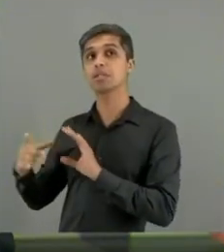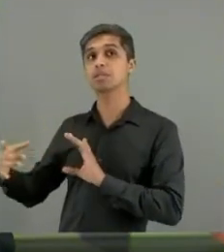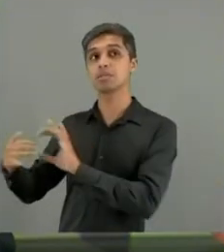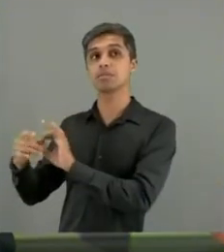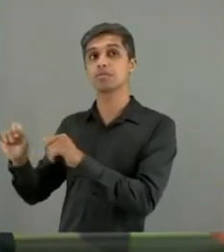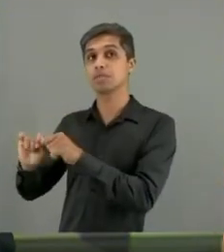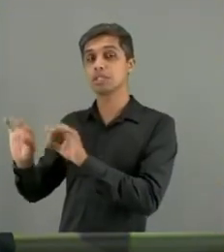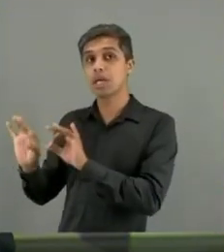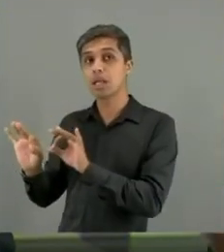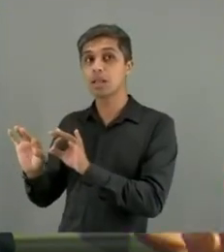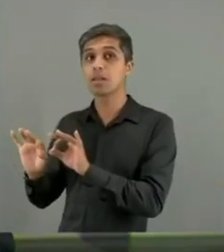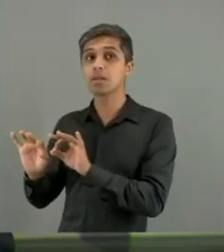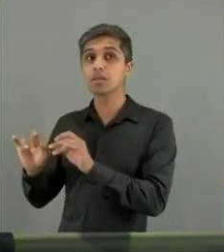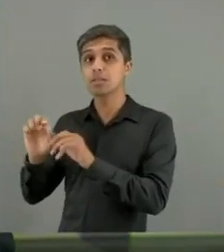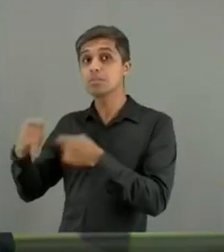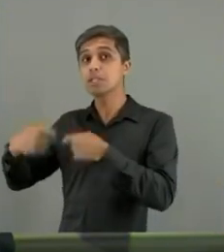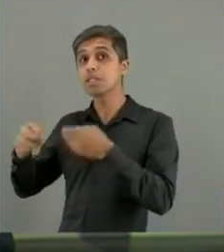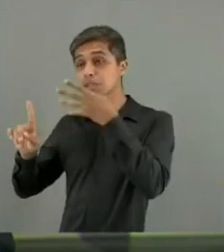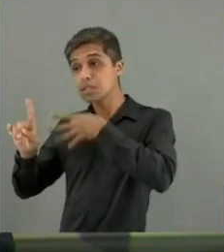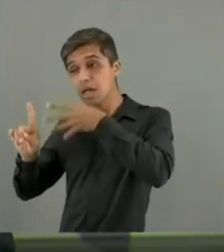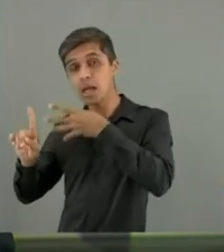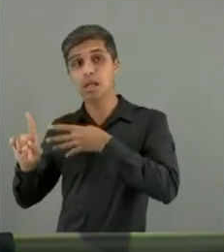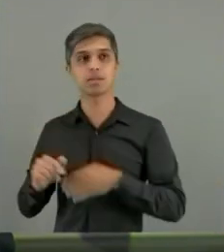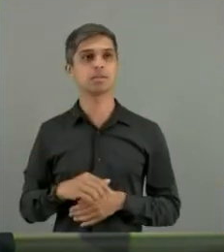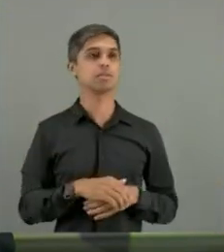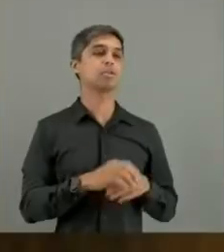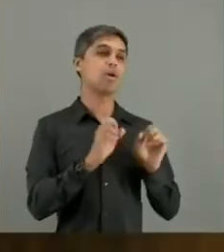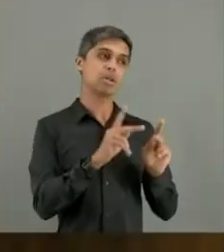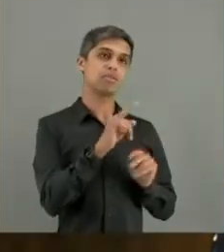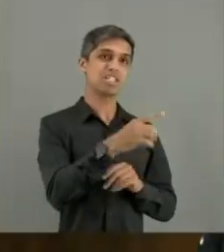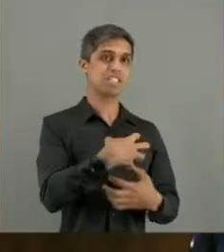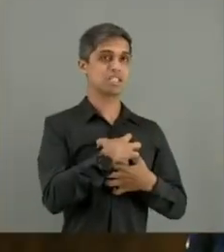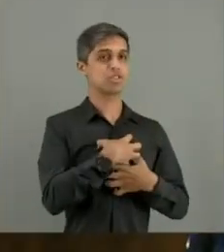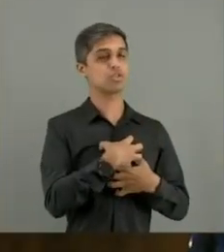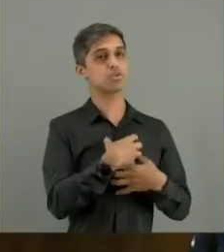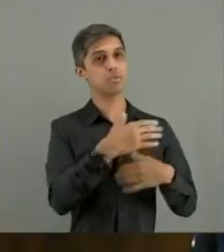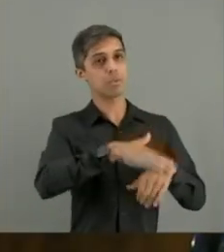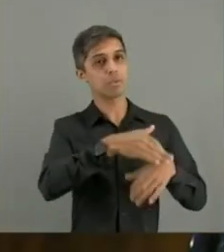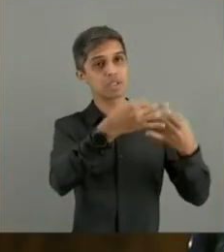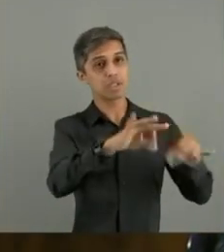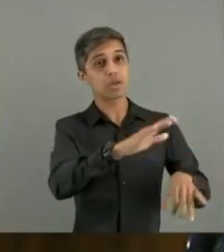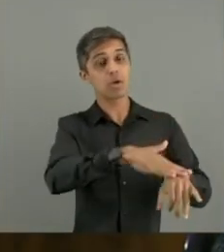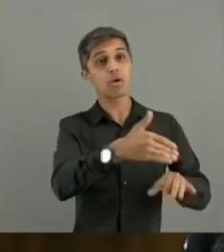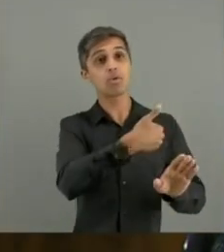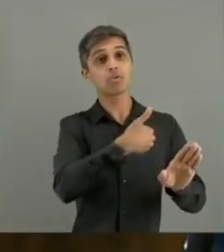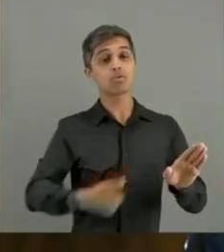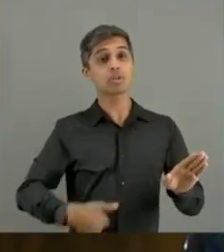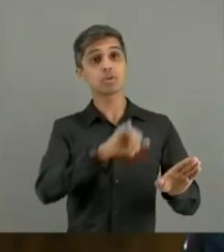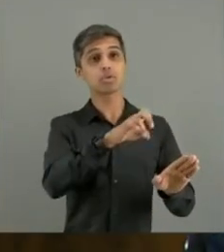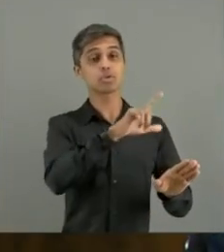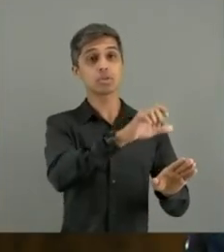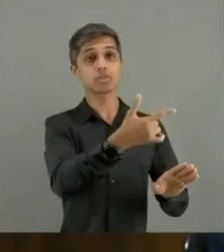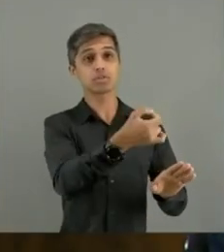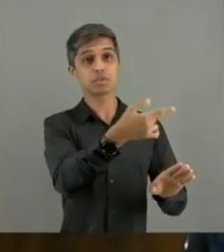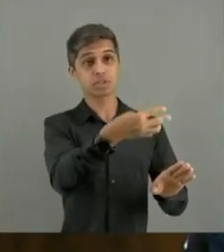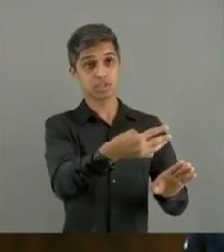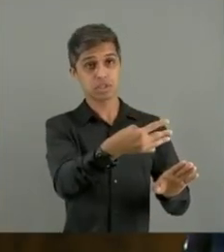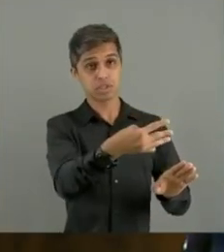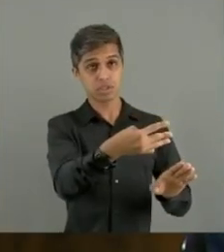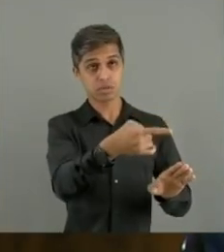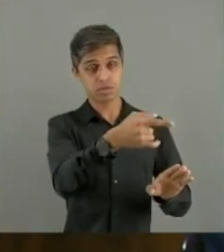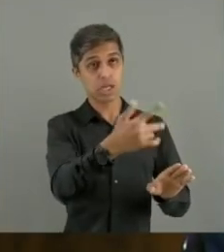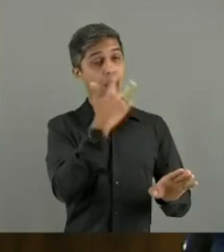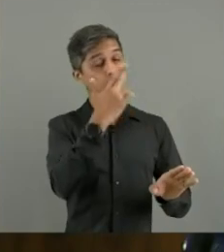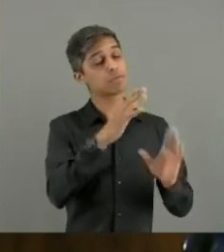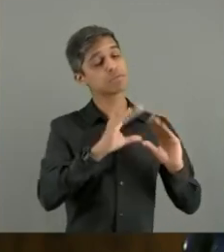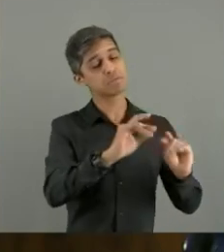filiações. Isso precisava ser investigado. Bom, me parece que a senhora só sentiu que o ambiente era adequado no Conselho quando mudou o governo em julho de 2023. A senhora se